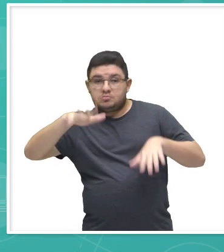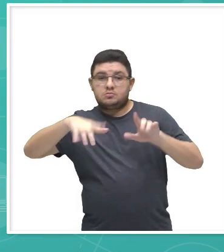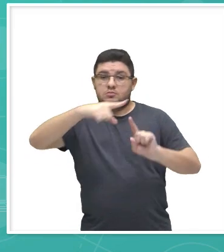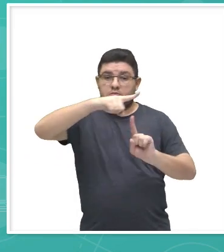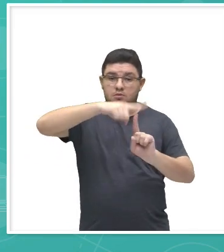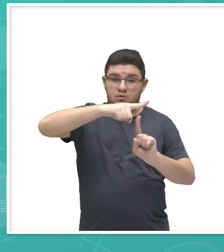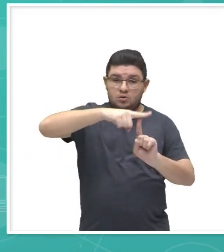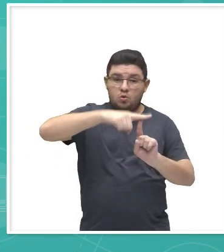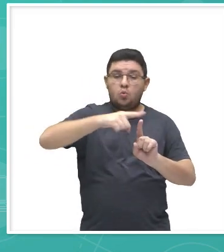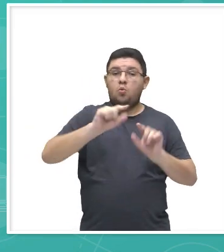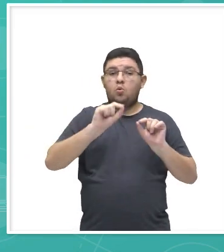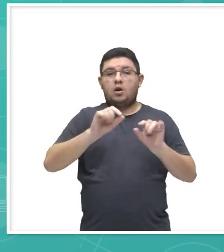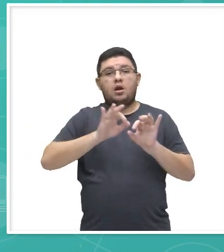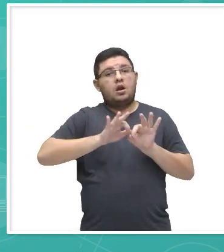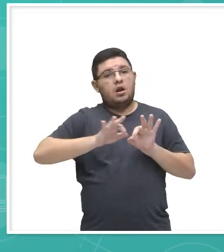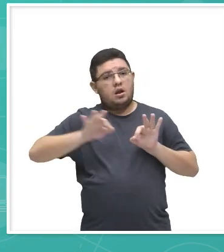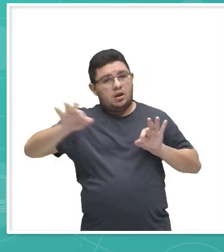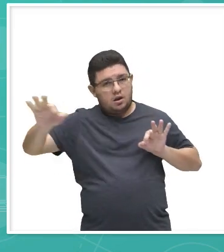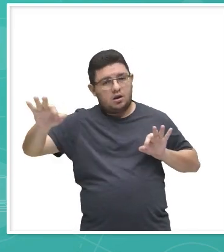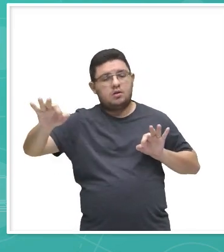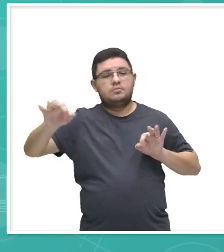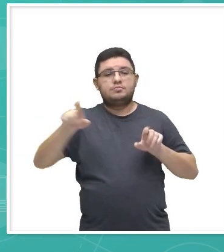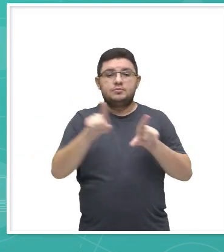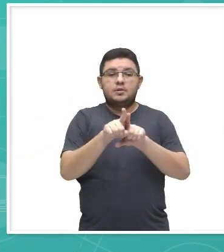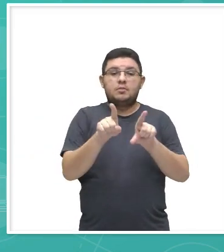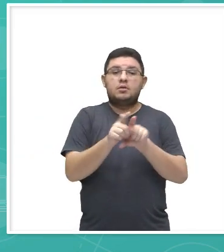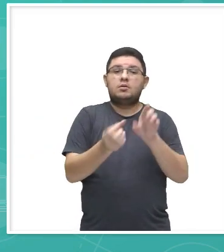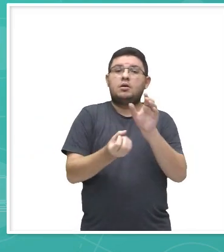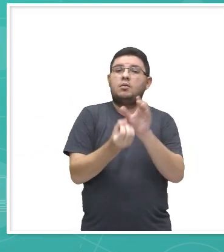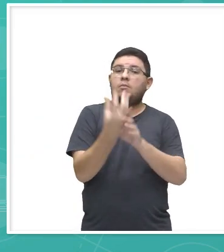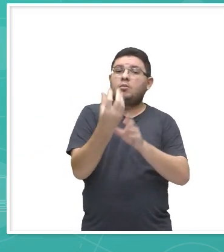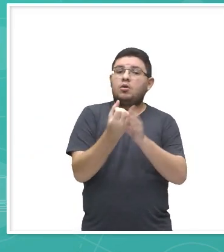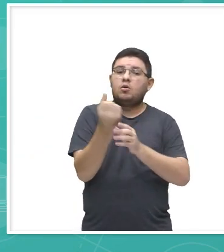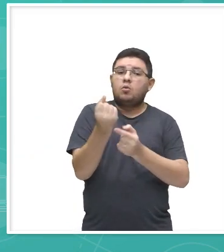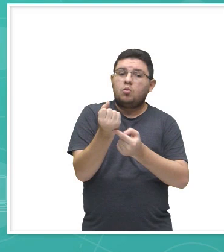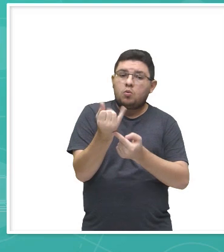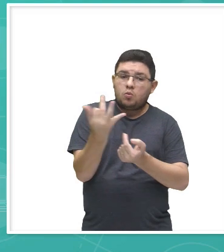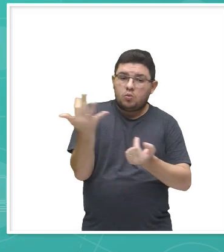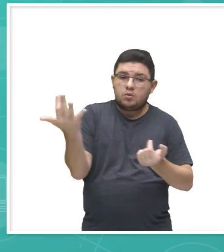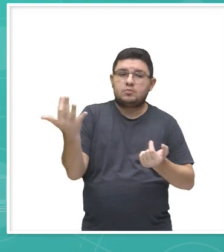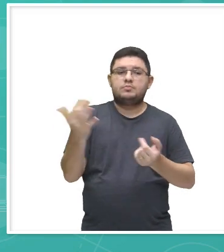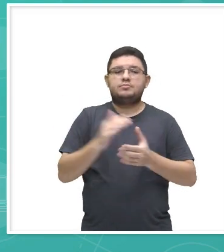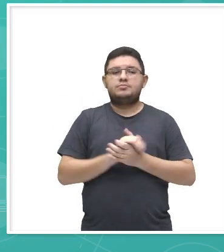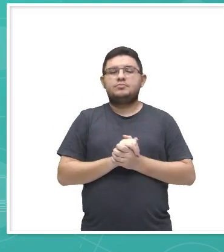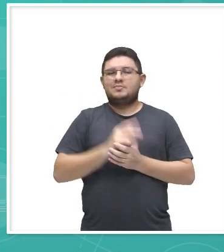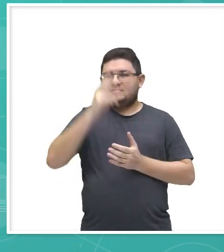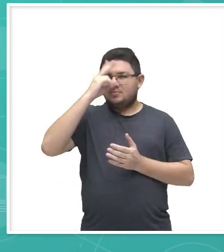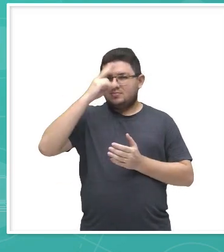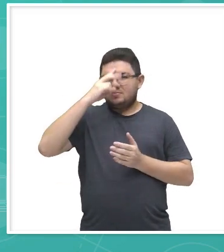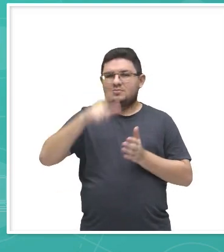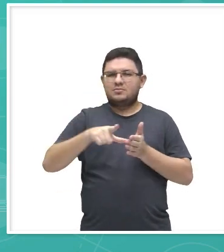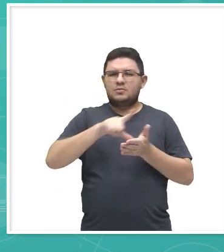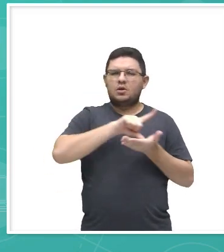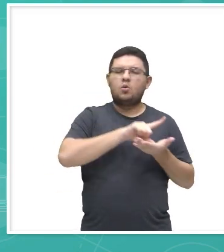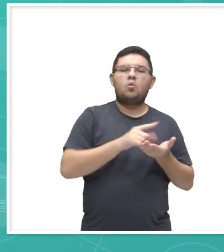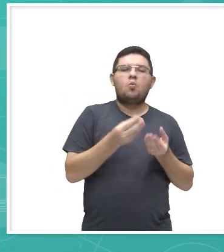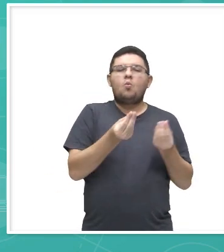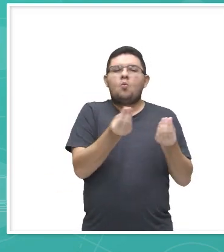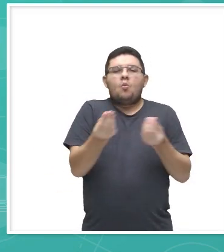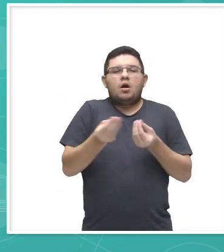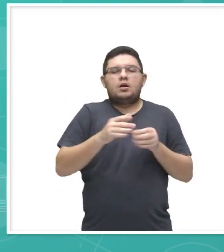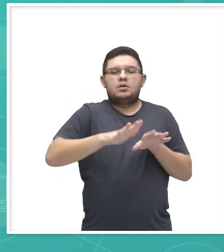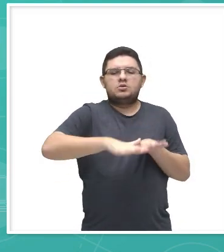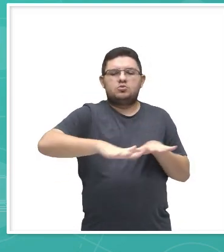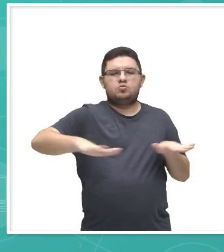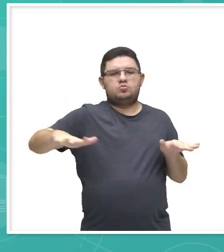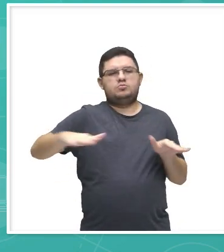índice de produtividade, né, que foi com relação à qualidade ali das terras que a gente viu, né, agricultura de exportação, as melhores